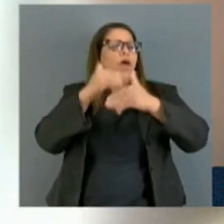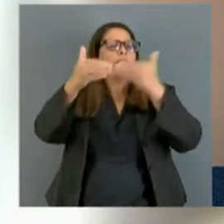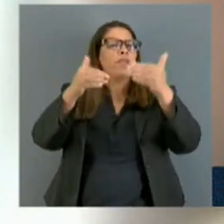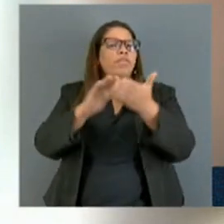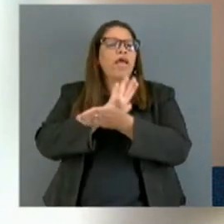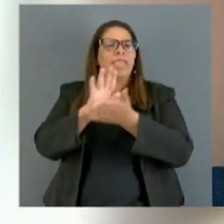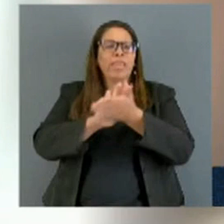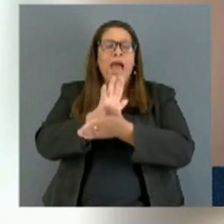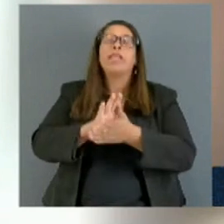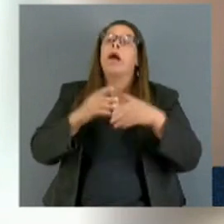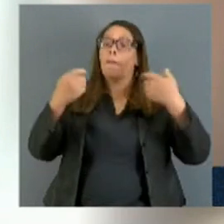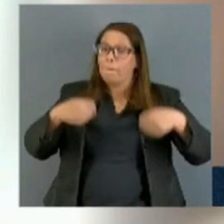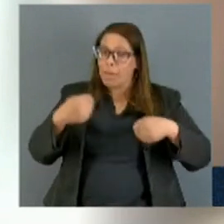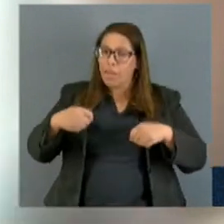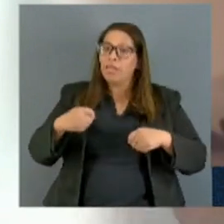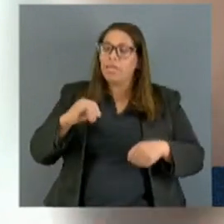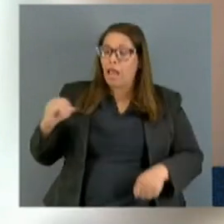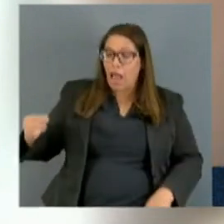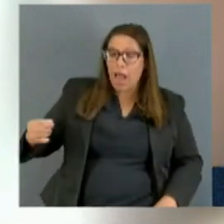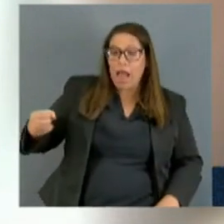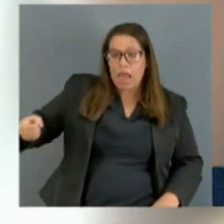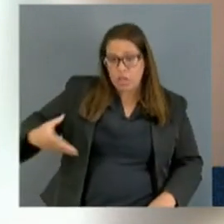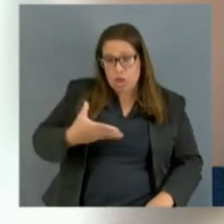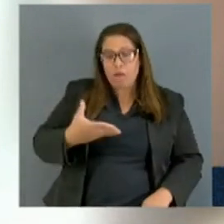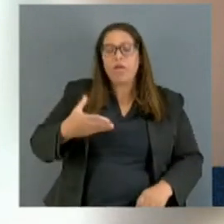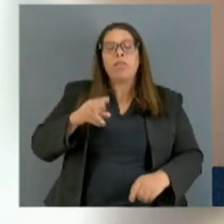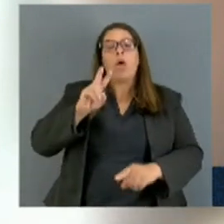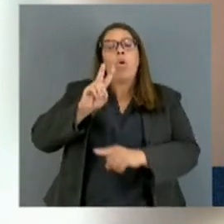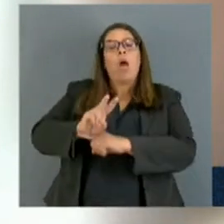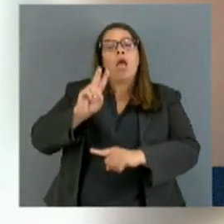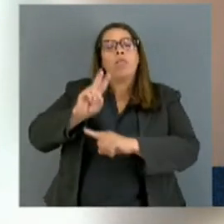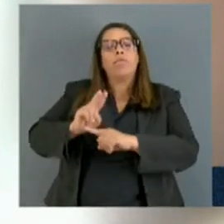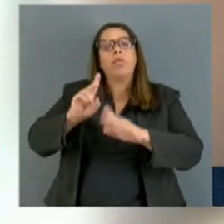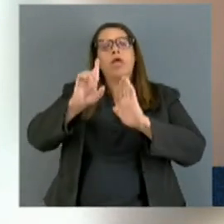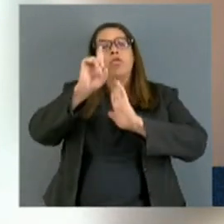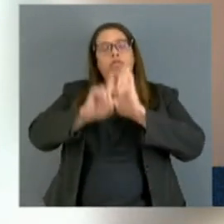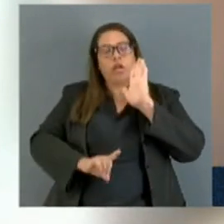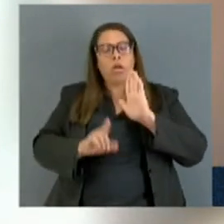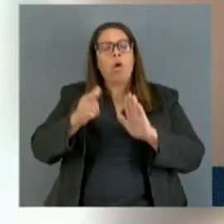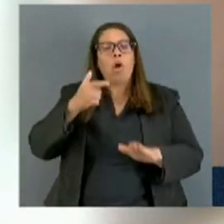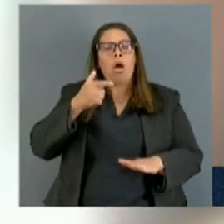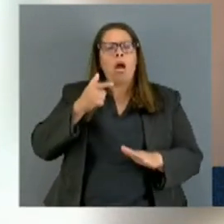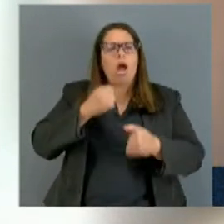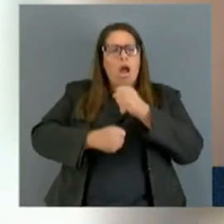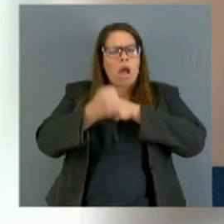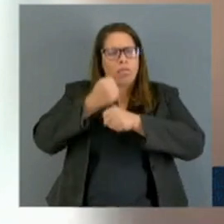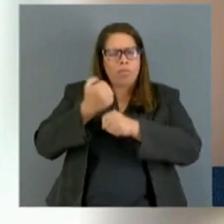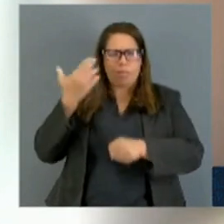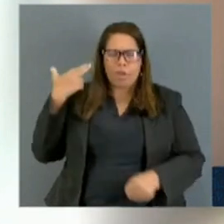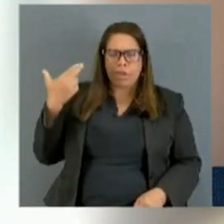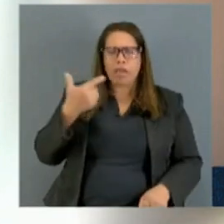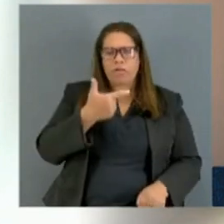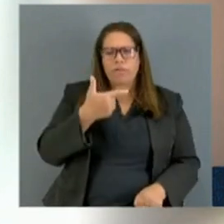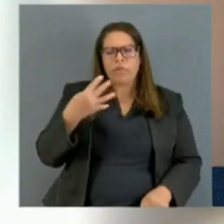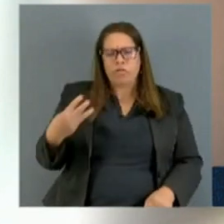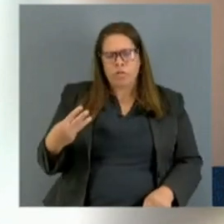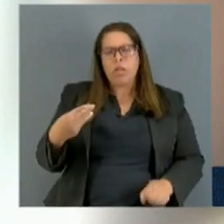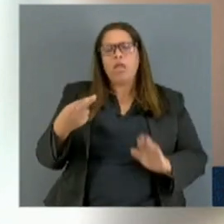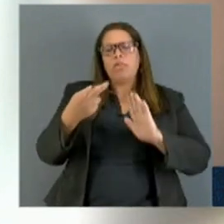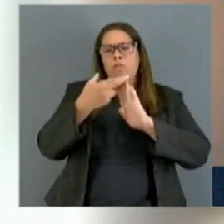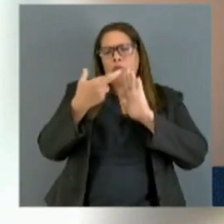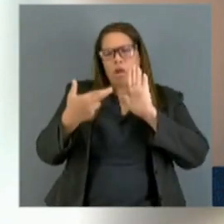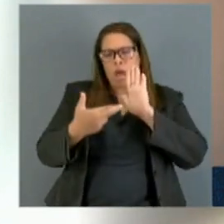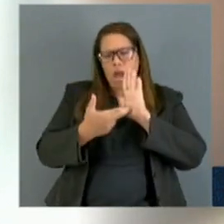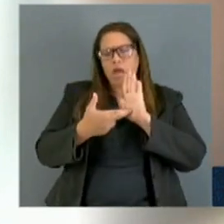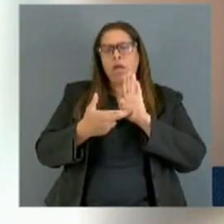proteger direitos. Além disso, ano passado, a Academia Brasileira de Ciências publicou um relatório sobre regulação de IA no Brasil,